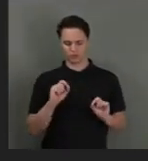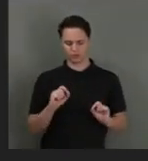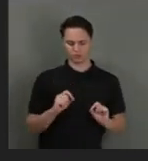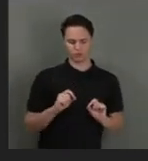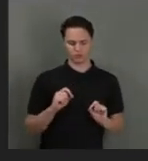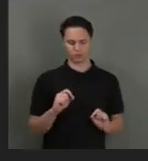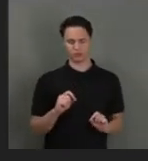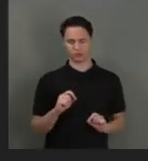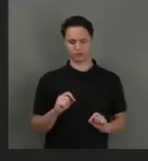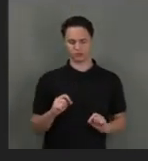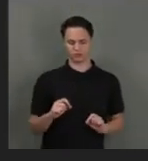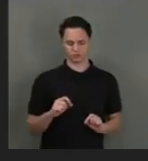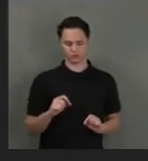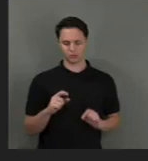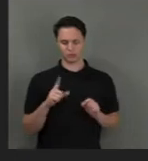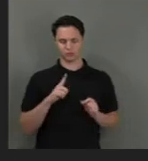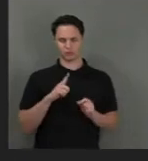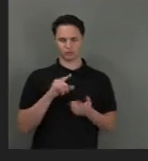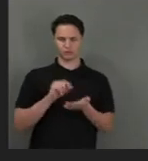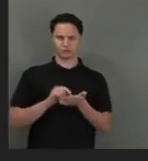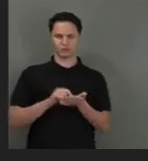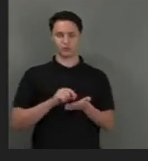senadores, para que haja realmente